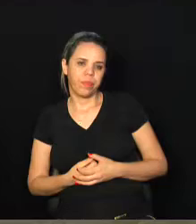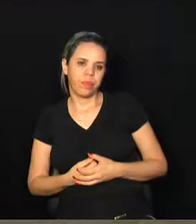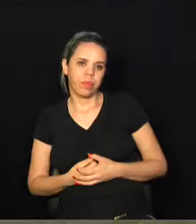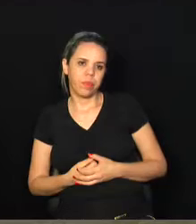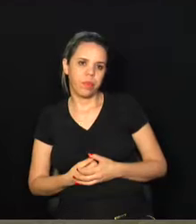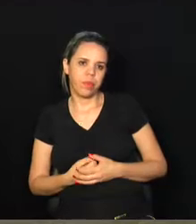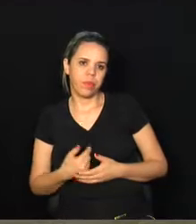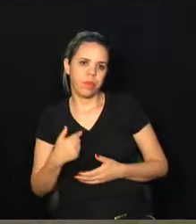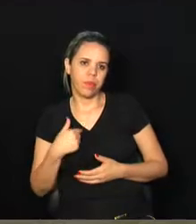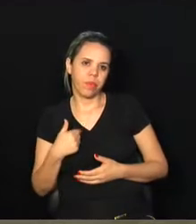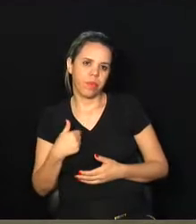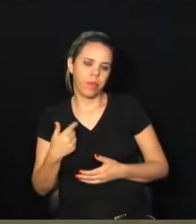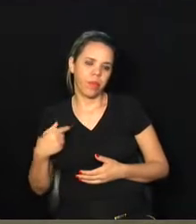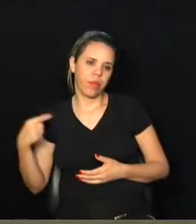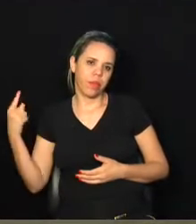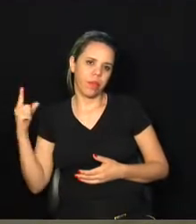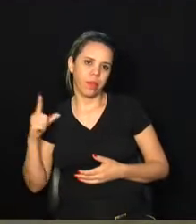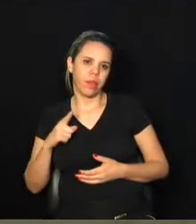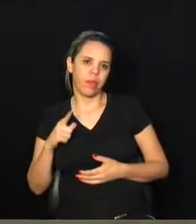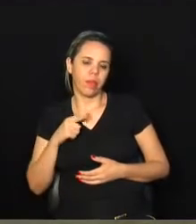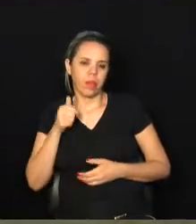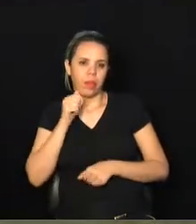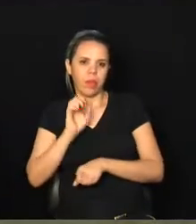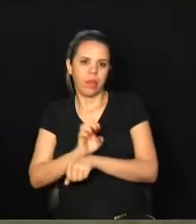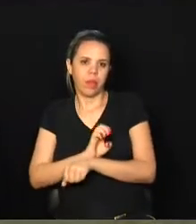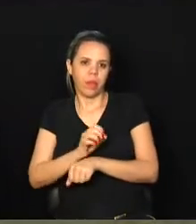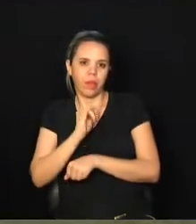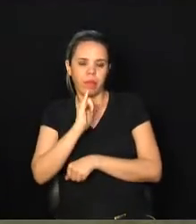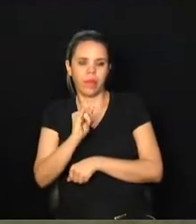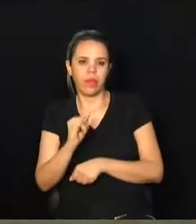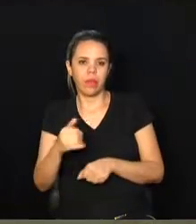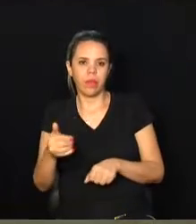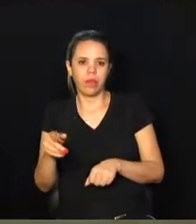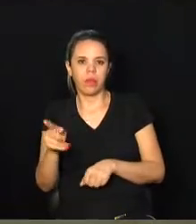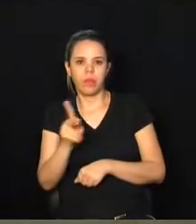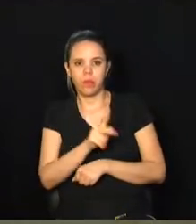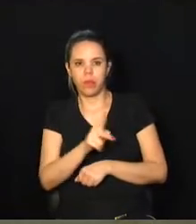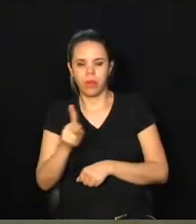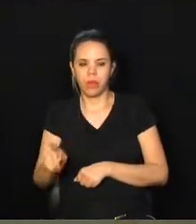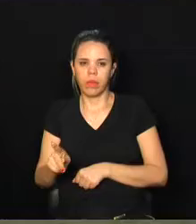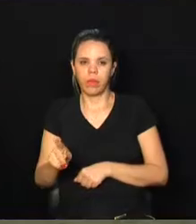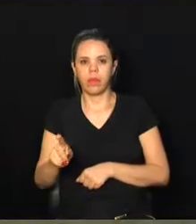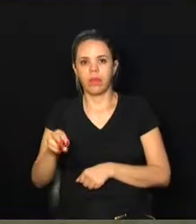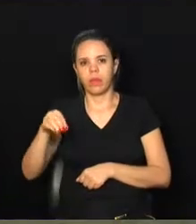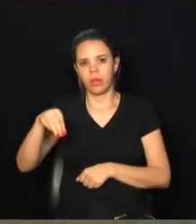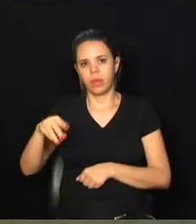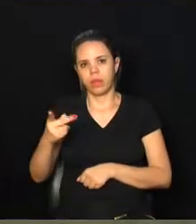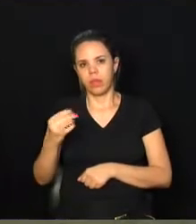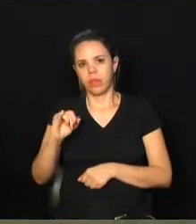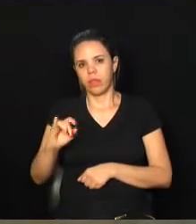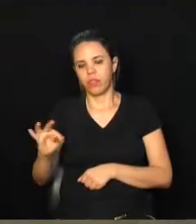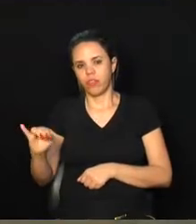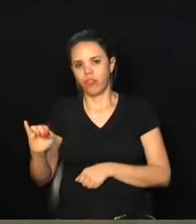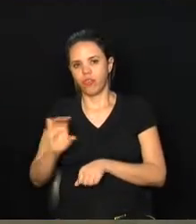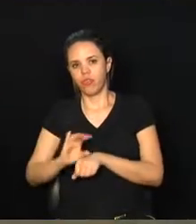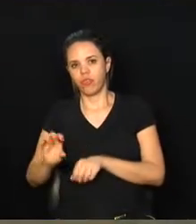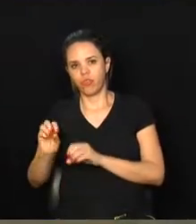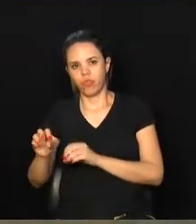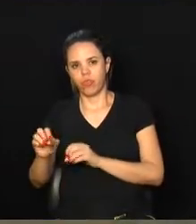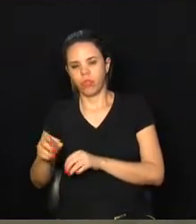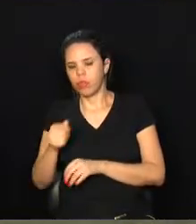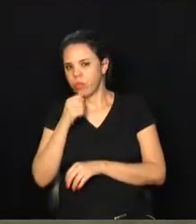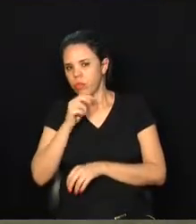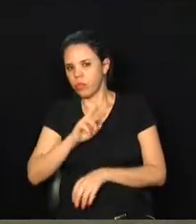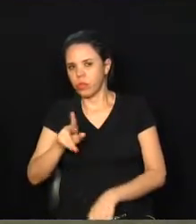eu tinha uma estagiária que falou, chegou uma professora aí do MIT e tal, ela vai dar um curso e tal. Ela ainda não